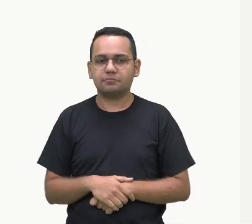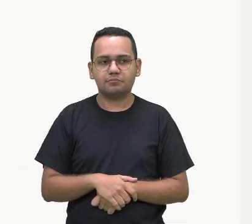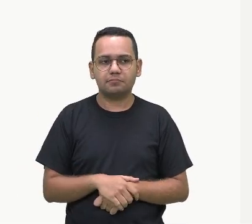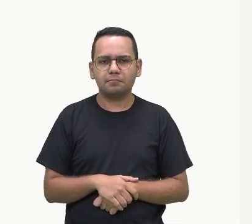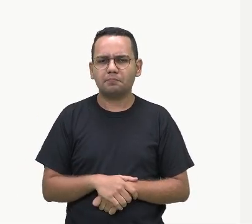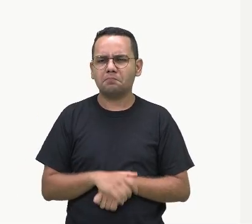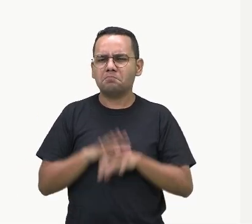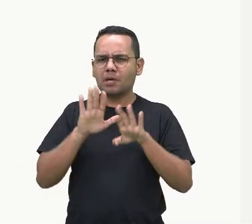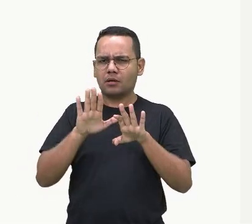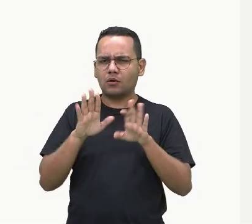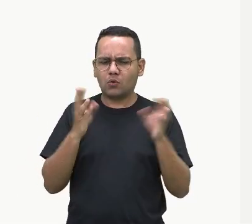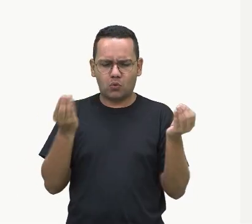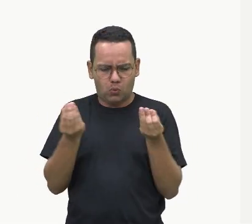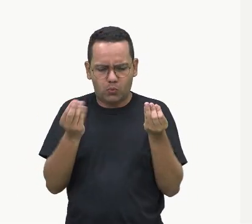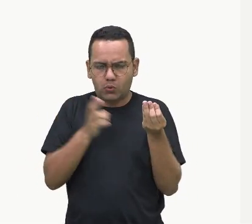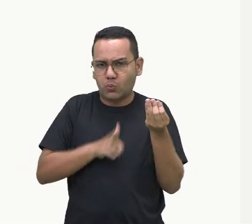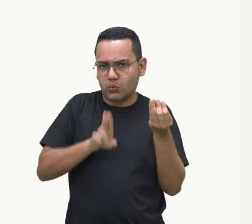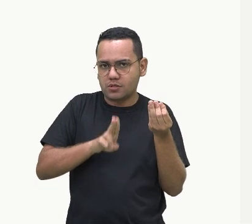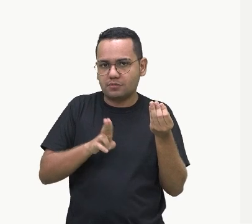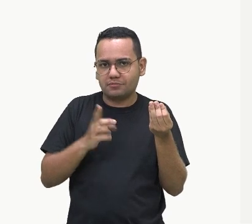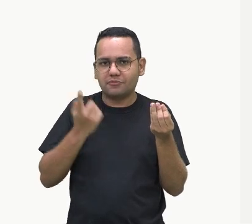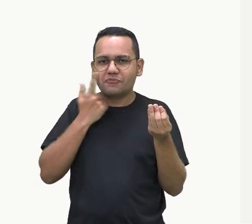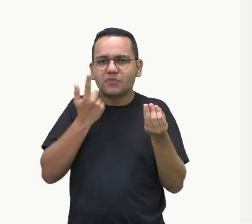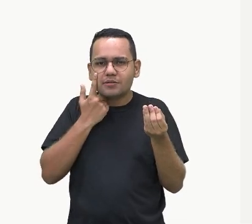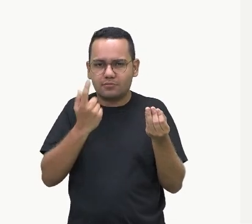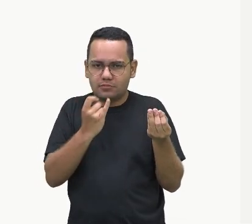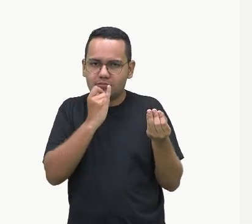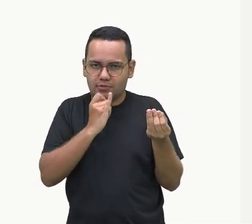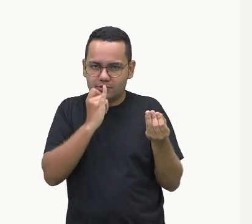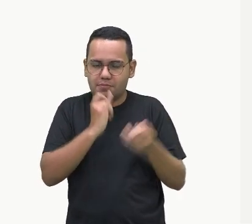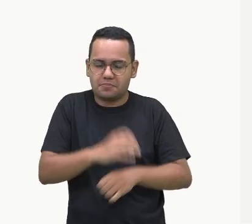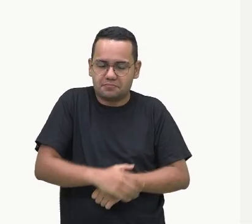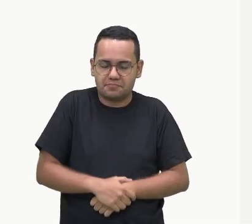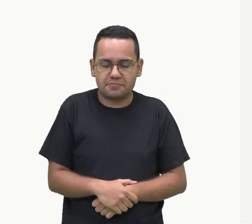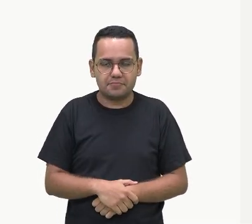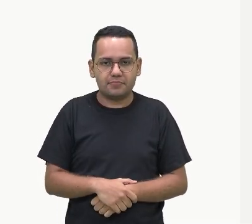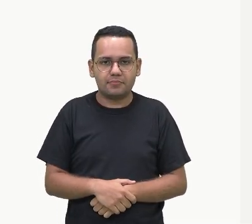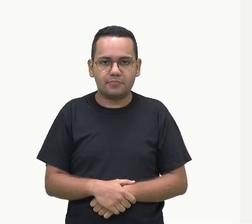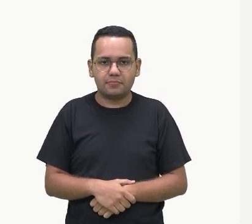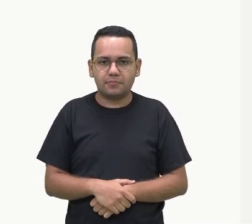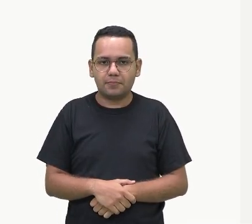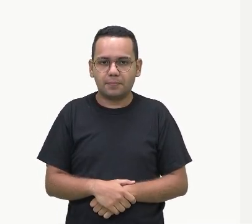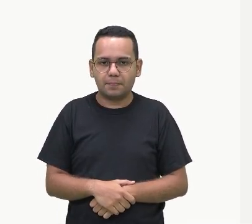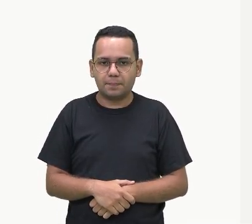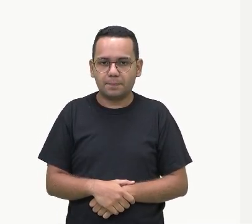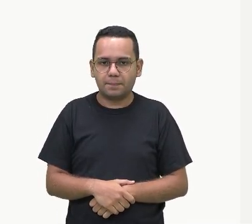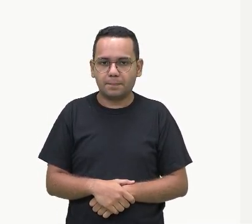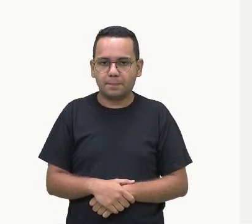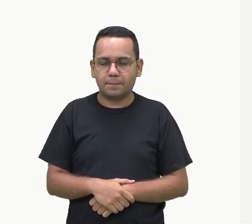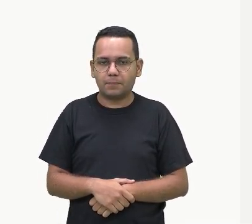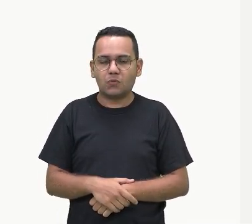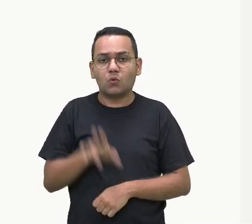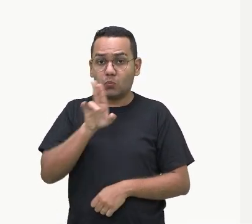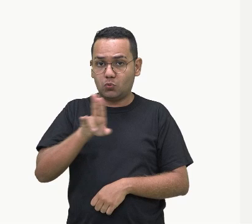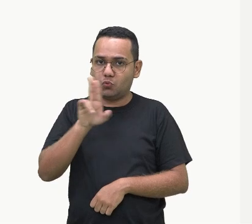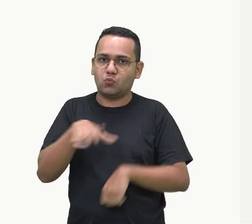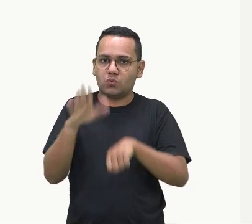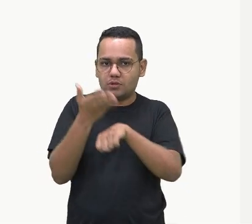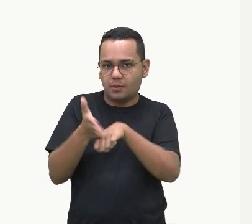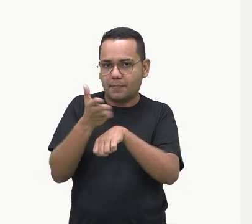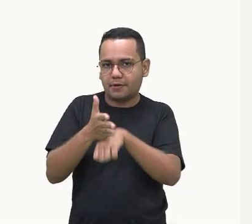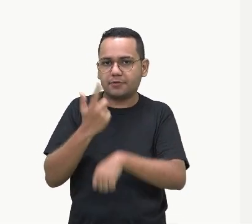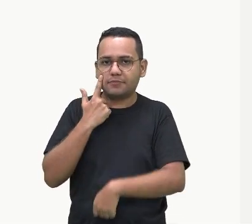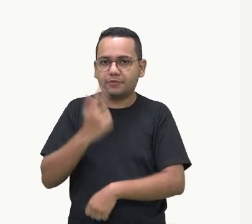gente utiliza? Vamos aqui ver um exemplo, como é que a gente aplica o nosso Teorema de